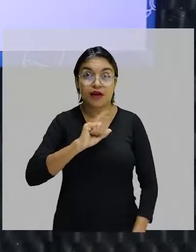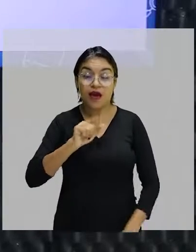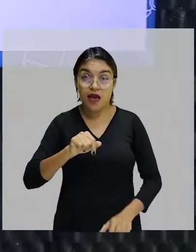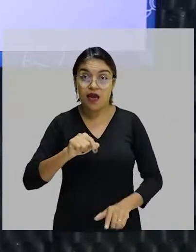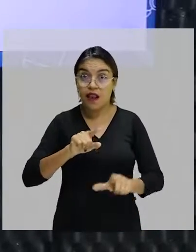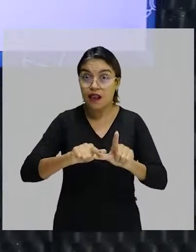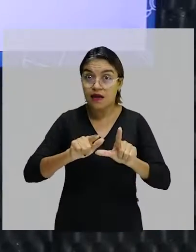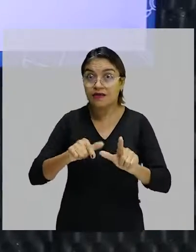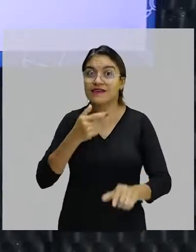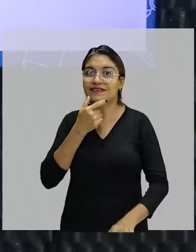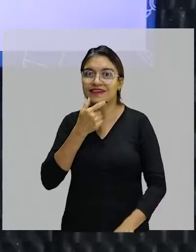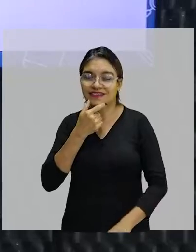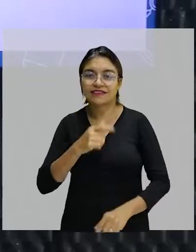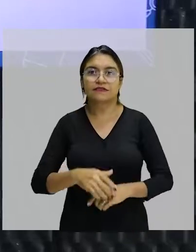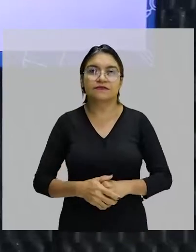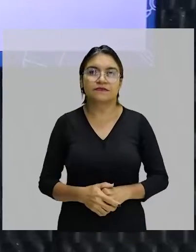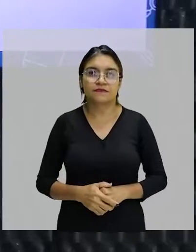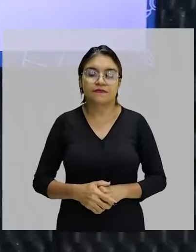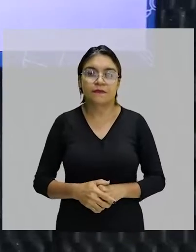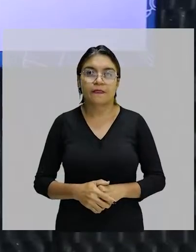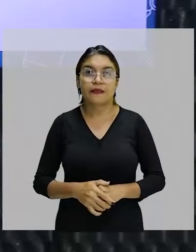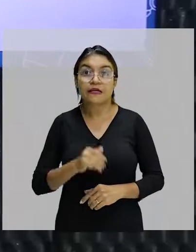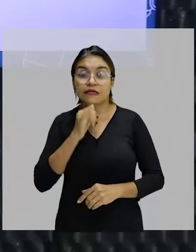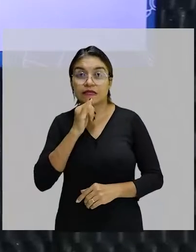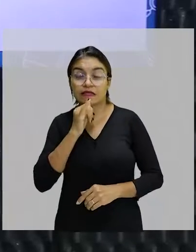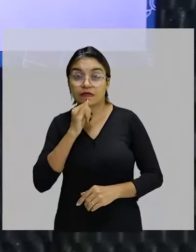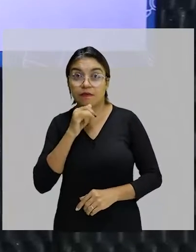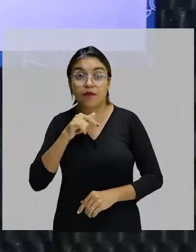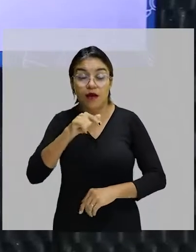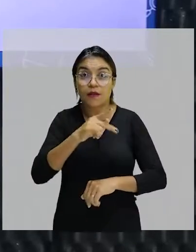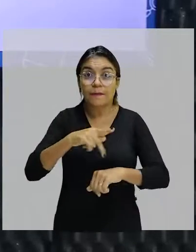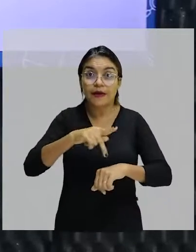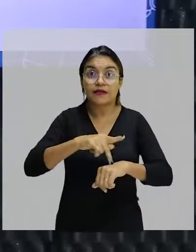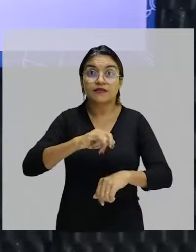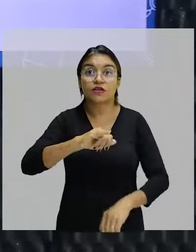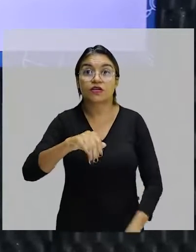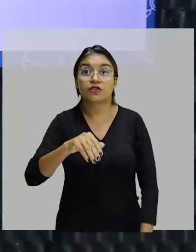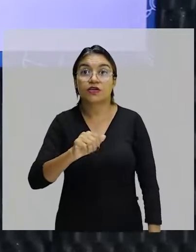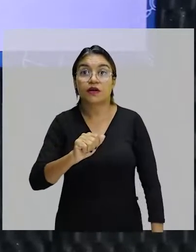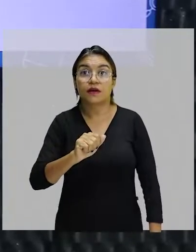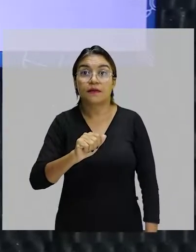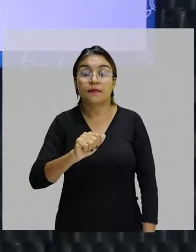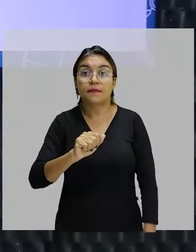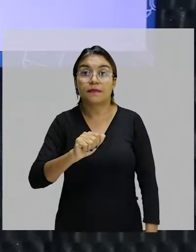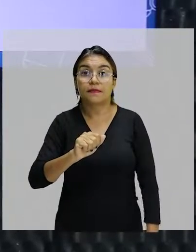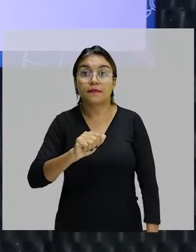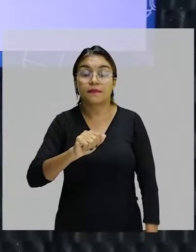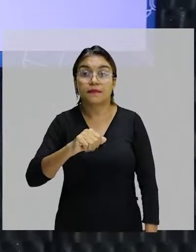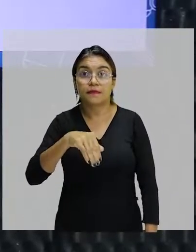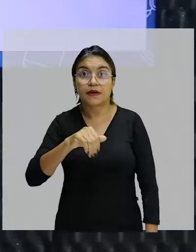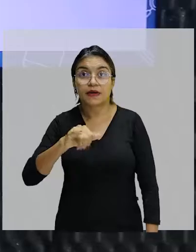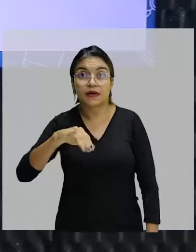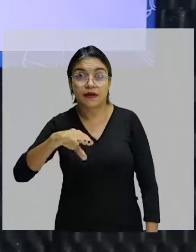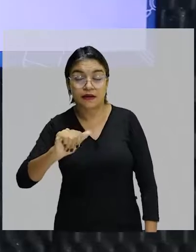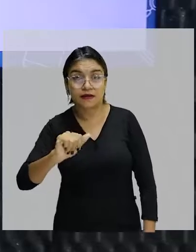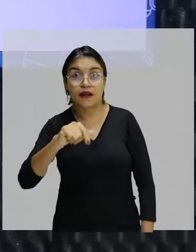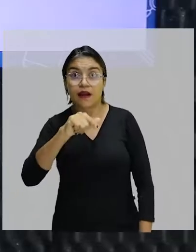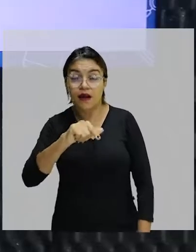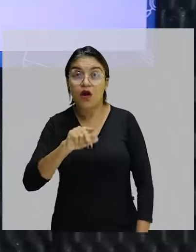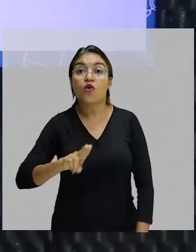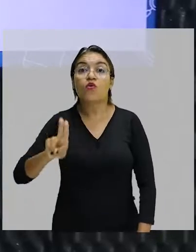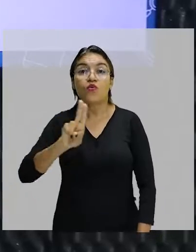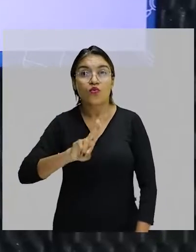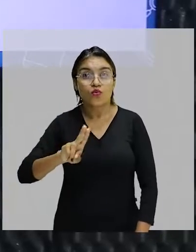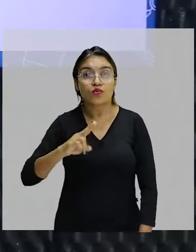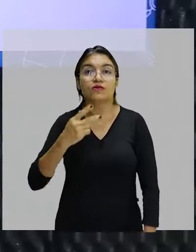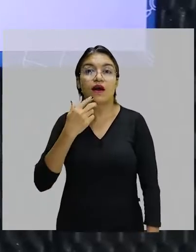a origem do reggae é a Jamaica, um país que tem como língua oficial também a língua inglesa. Então, nós voltamos